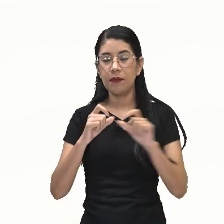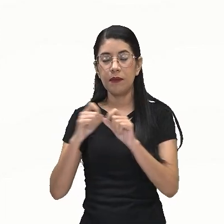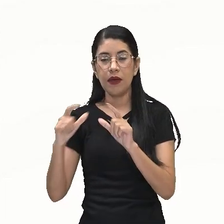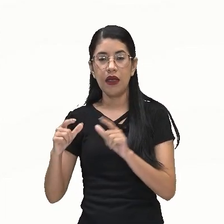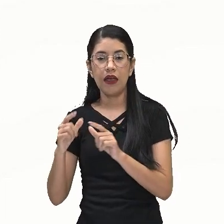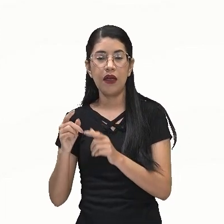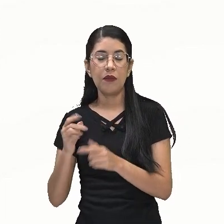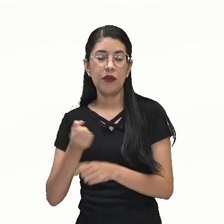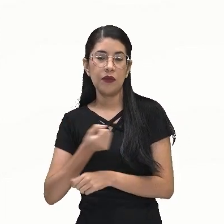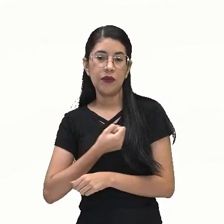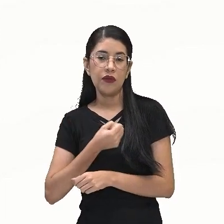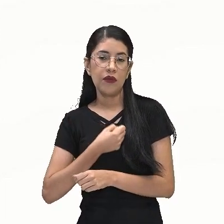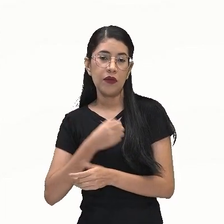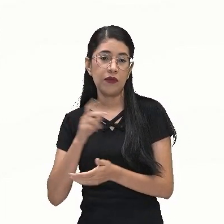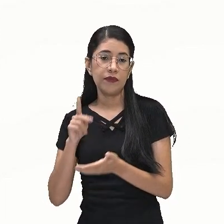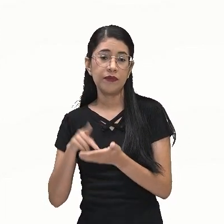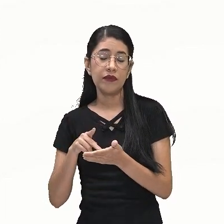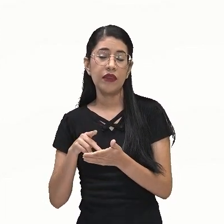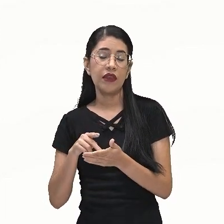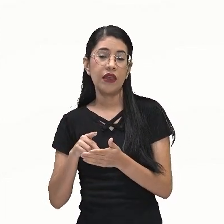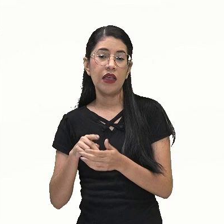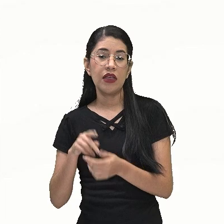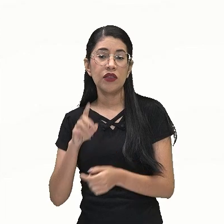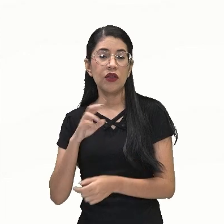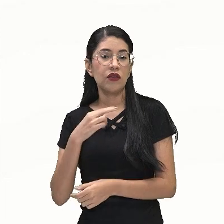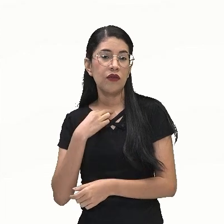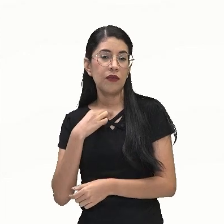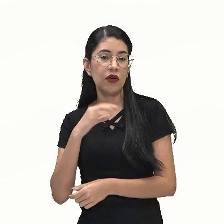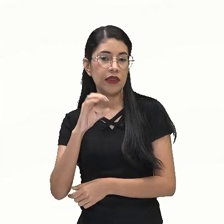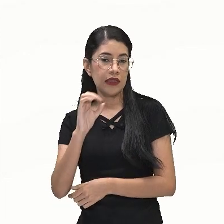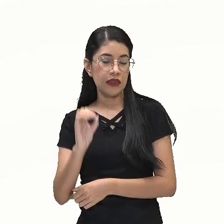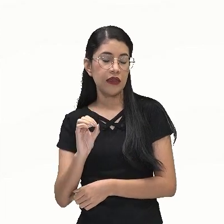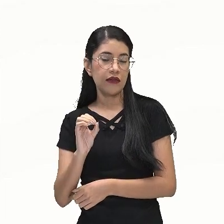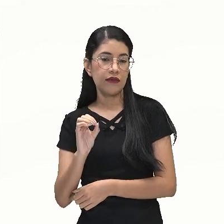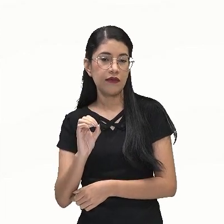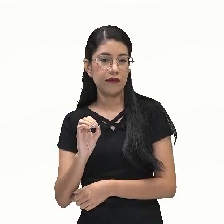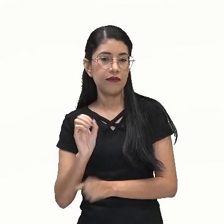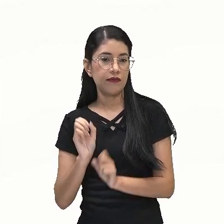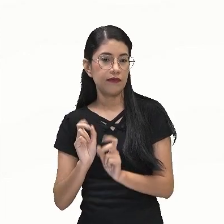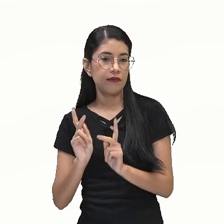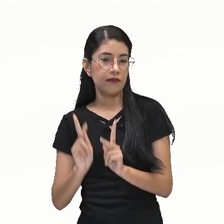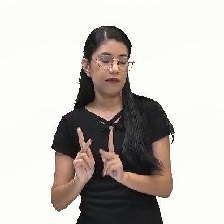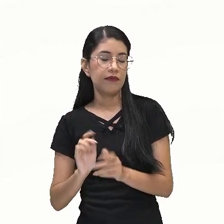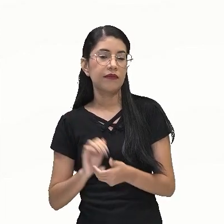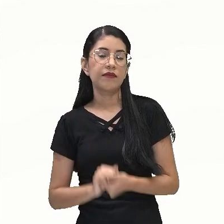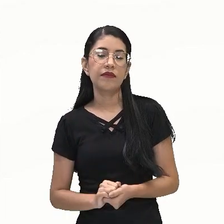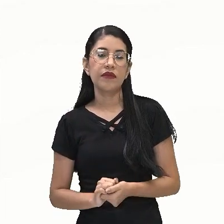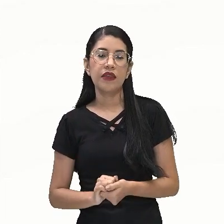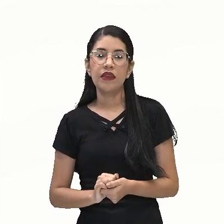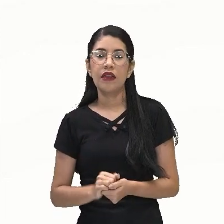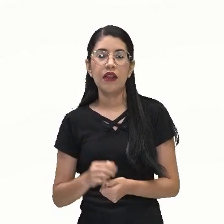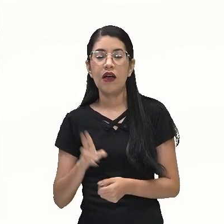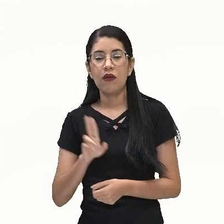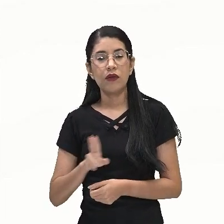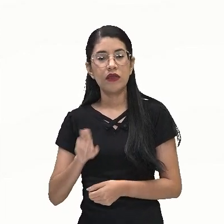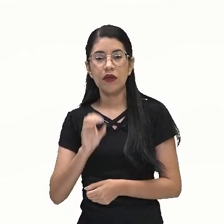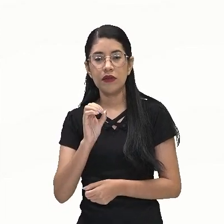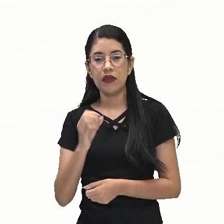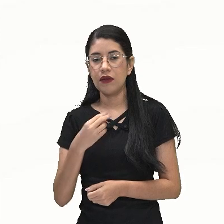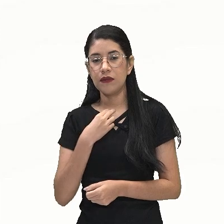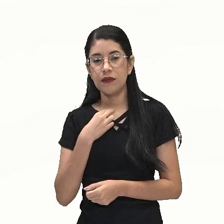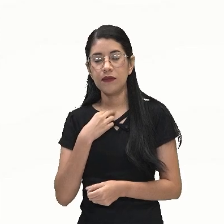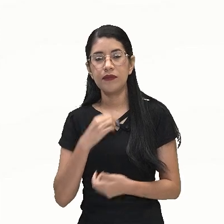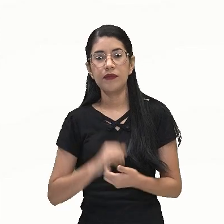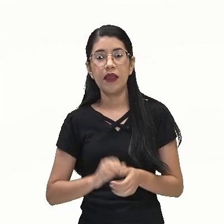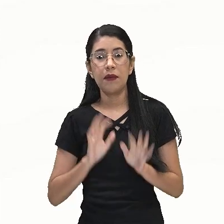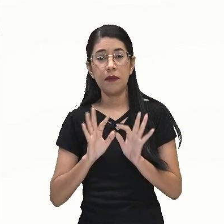real, não nulo, ou seja, não pode ser zero. Tá bom? Então, não podemos utilizar o zero. Observe que